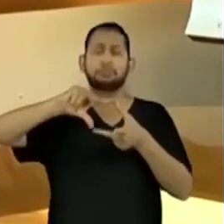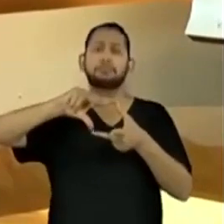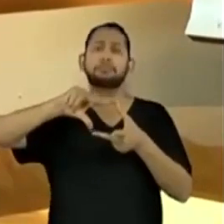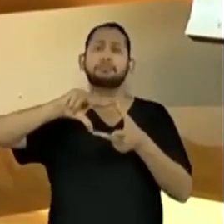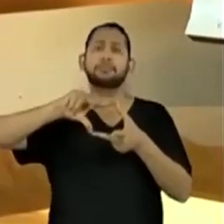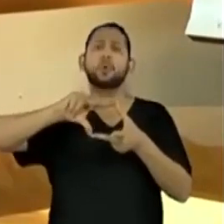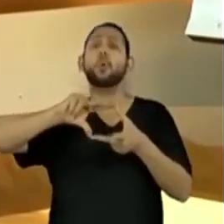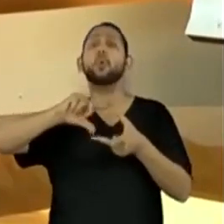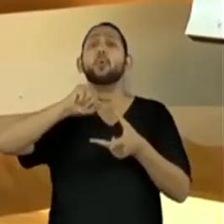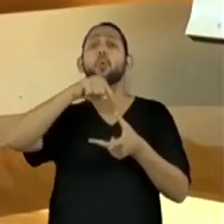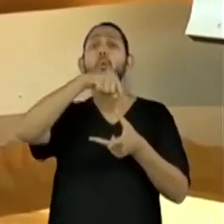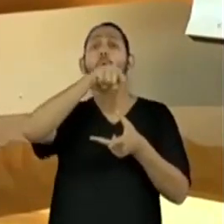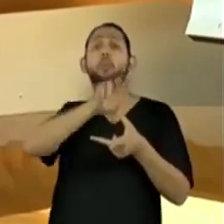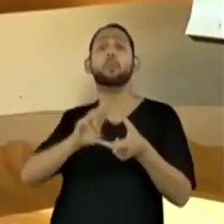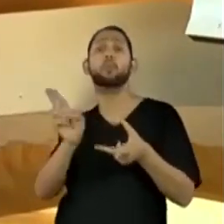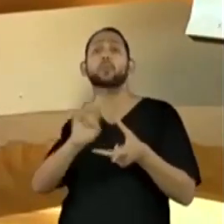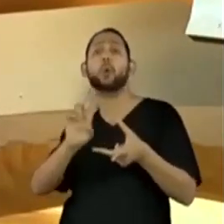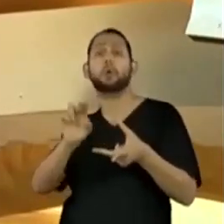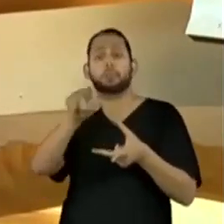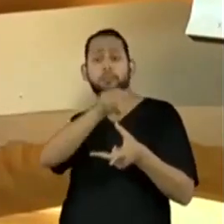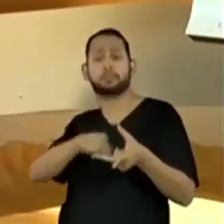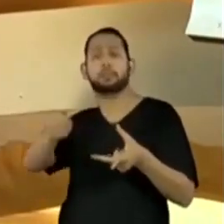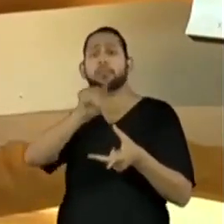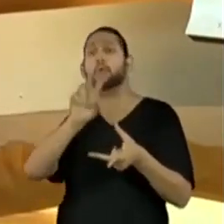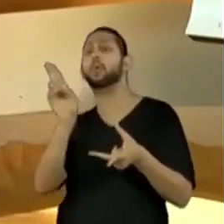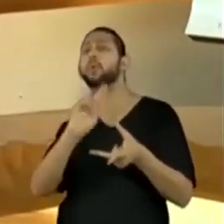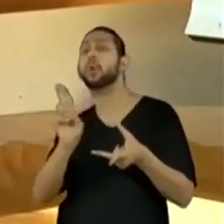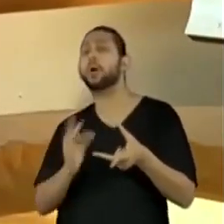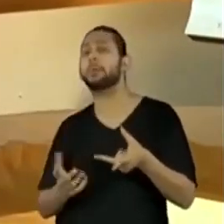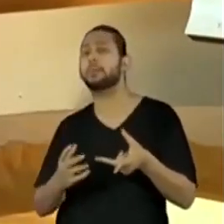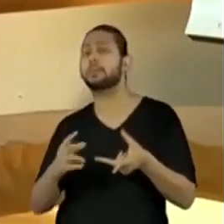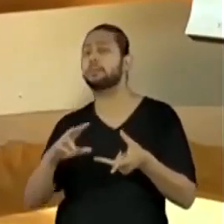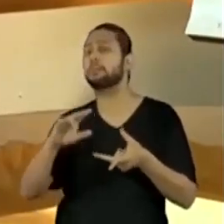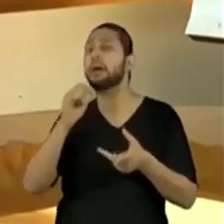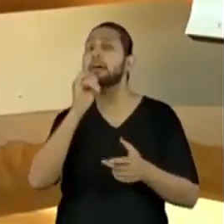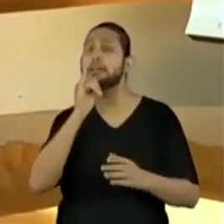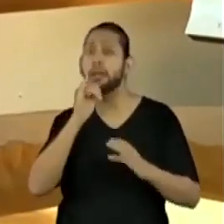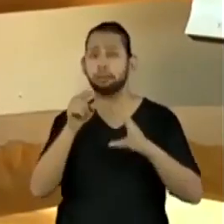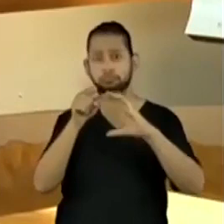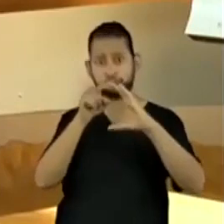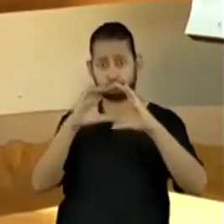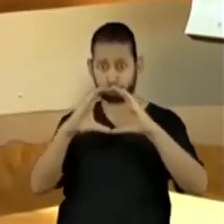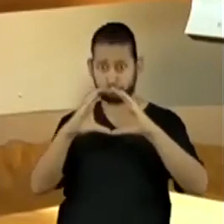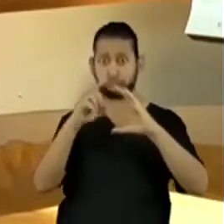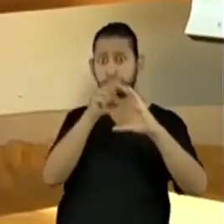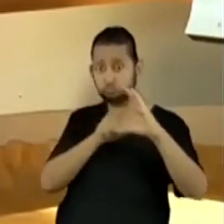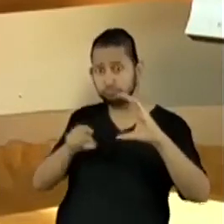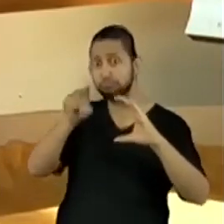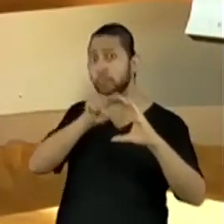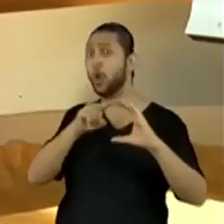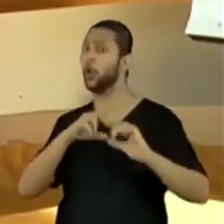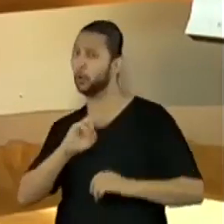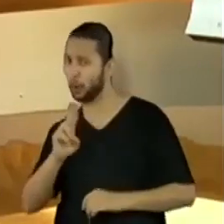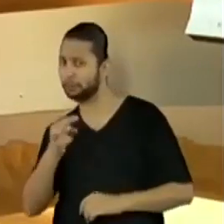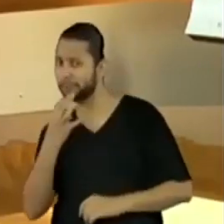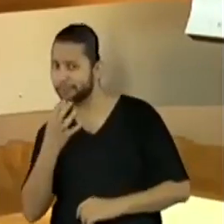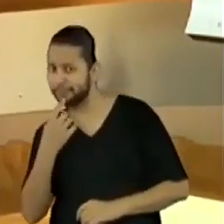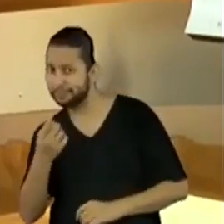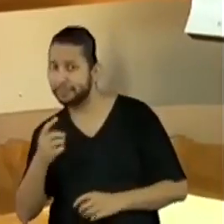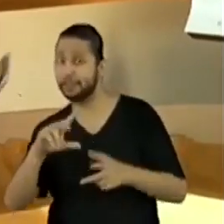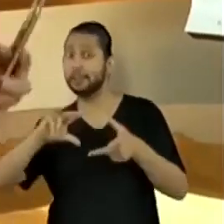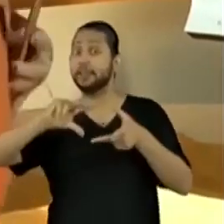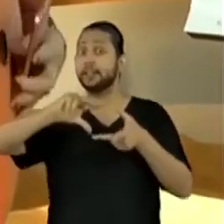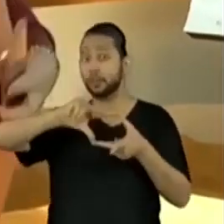dado tem, tá? Esse é um dado, mas ele tem a forma de um